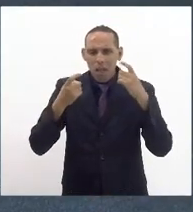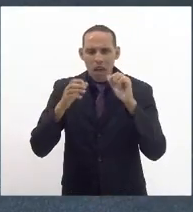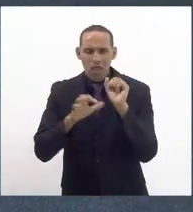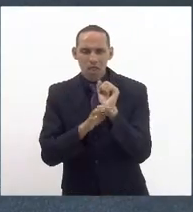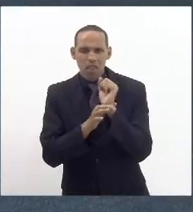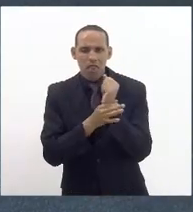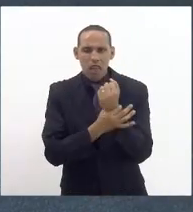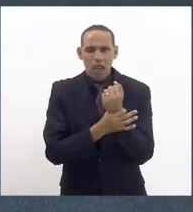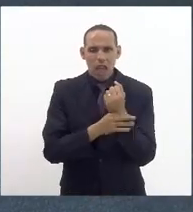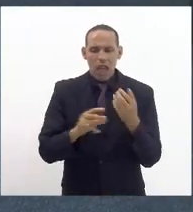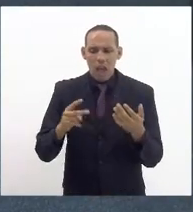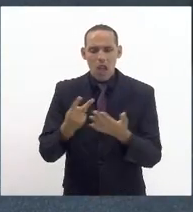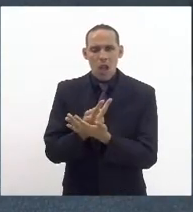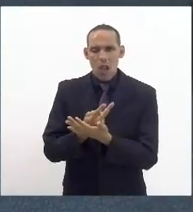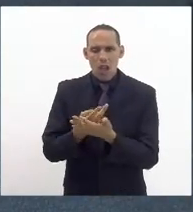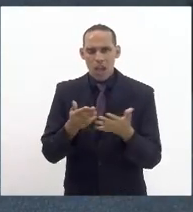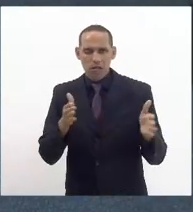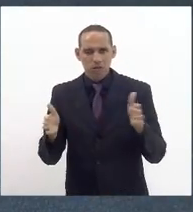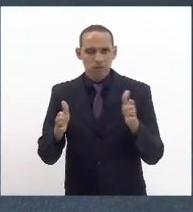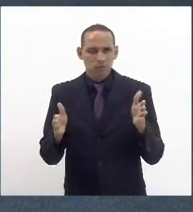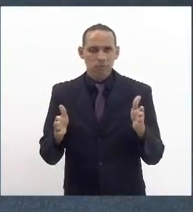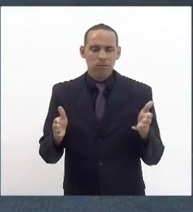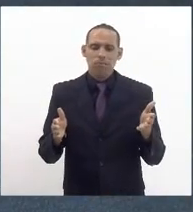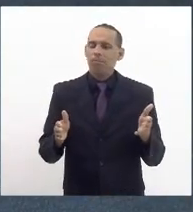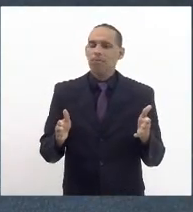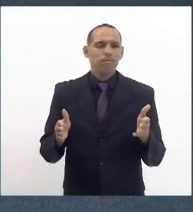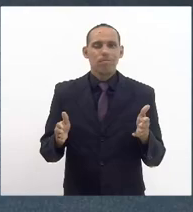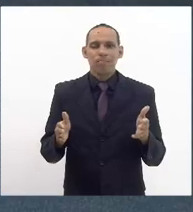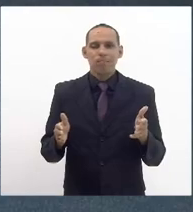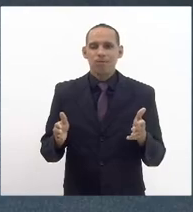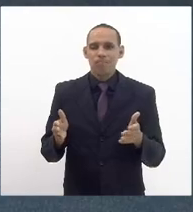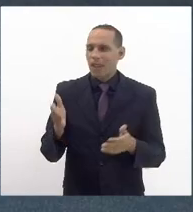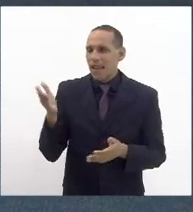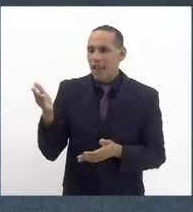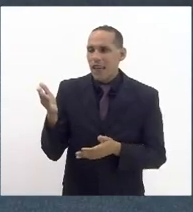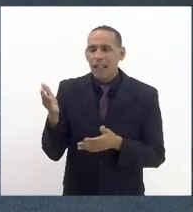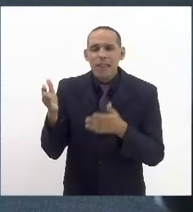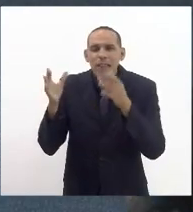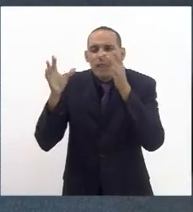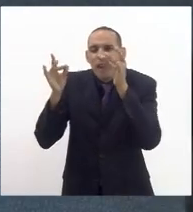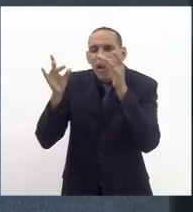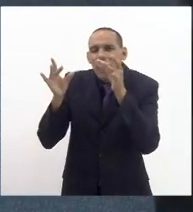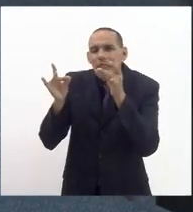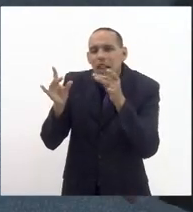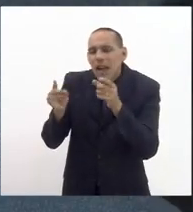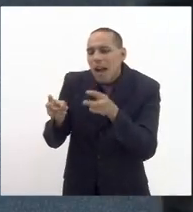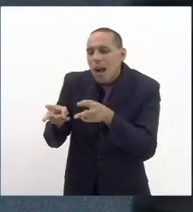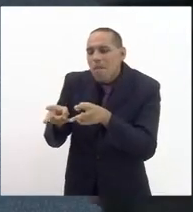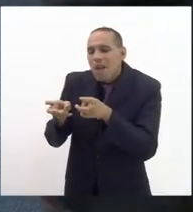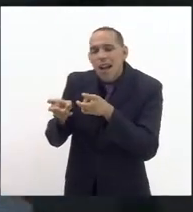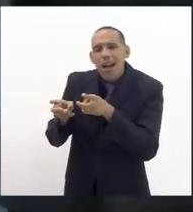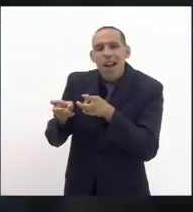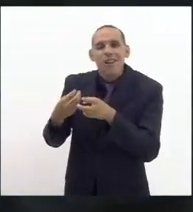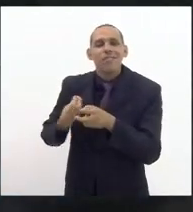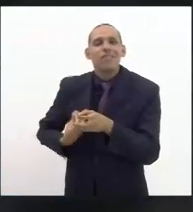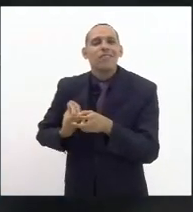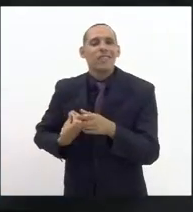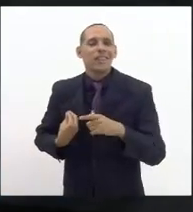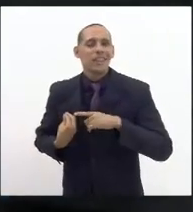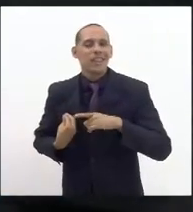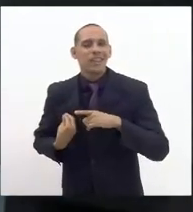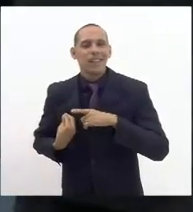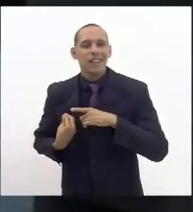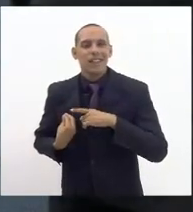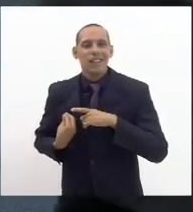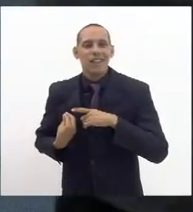pela ocorrência do momento que eles foram chamados, mas por um detalhe se percebeu que ali havia vida.